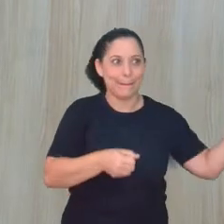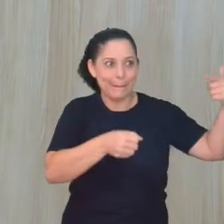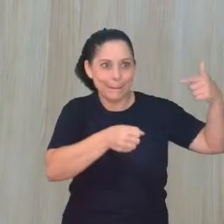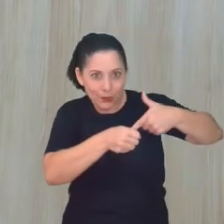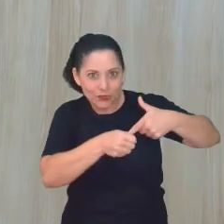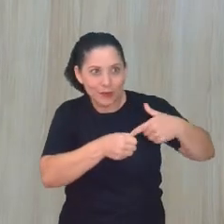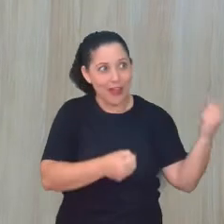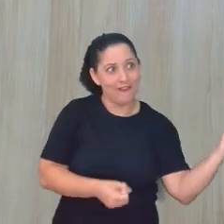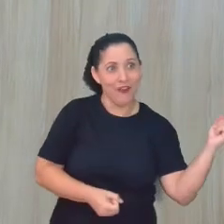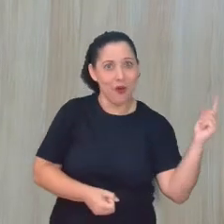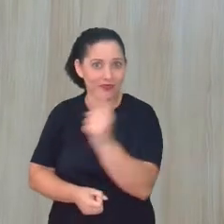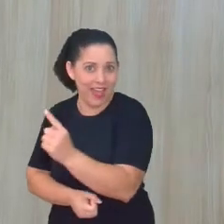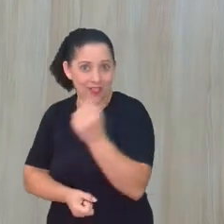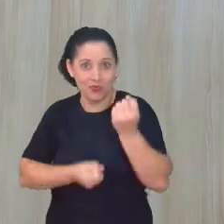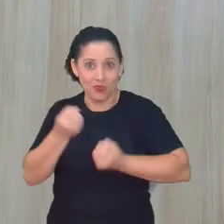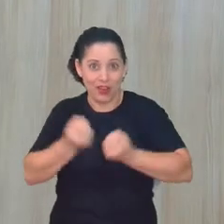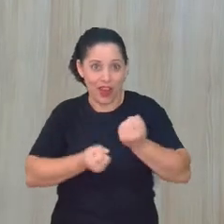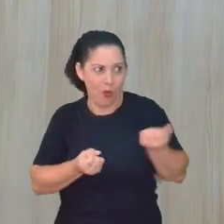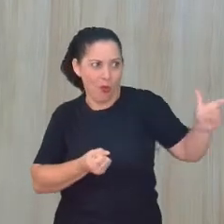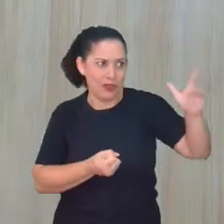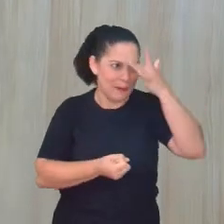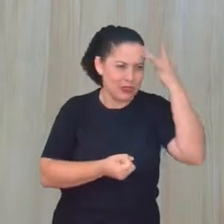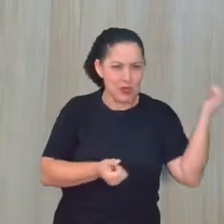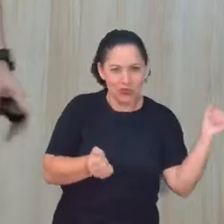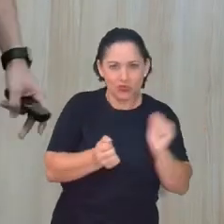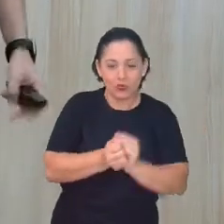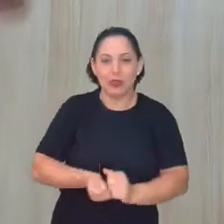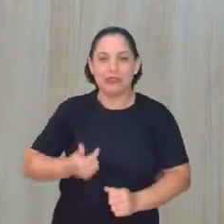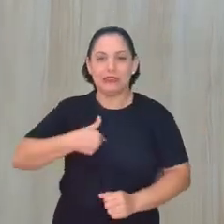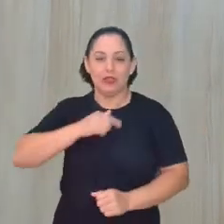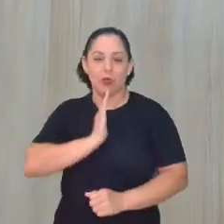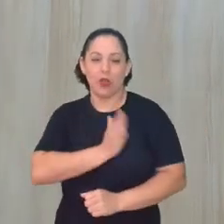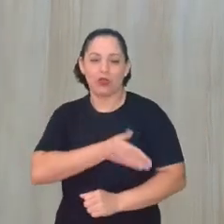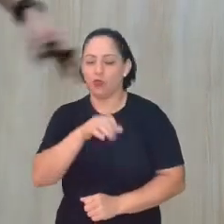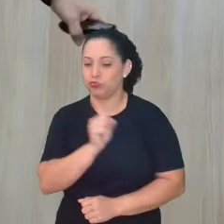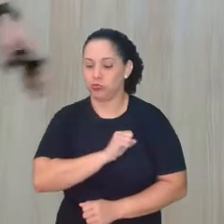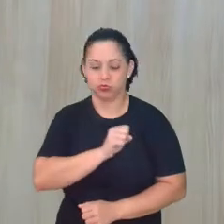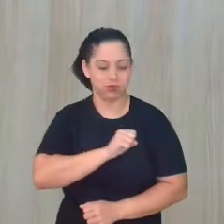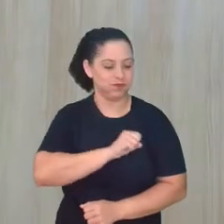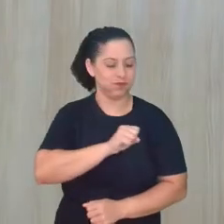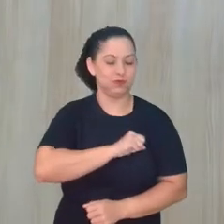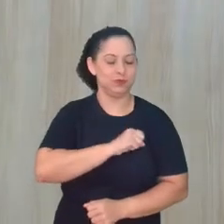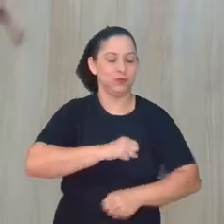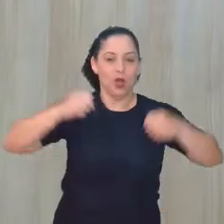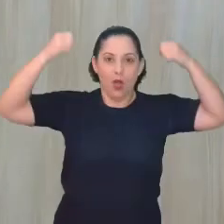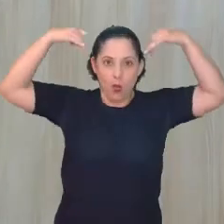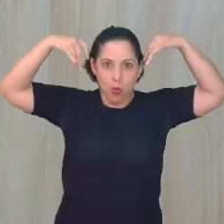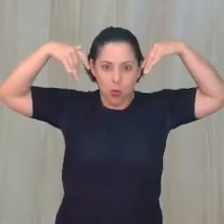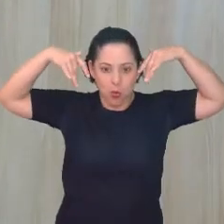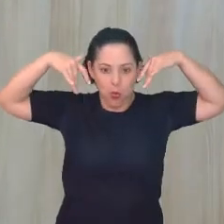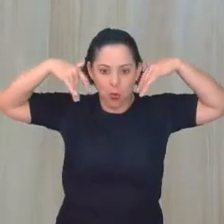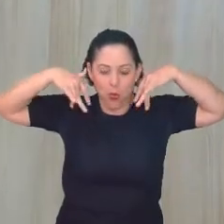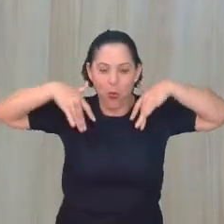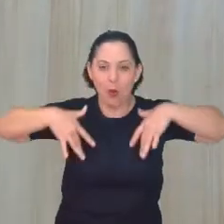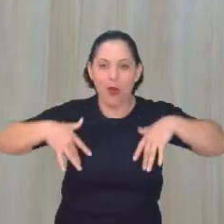para voltar no carro dos outros. Olha, o coração acelerou, suando frio. Resumindo a